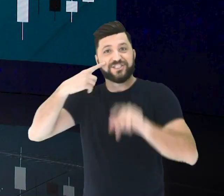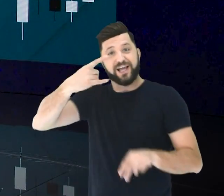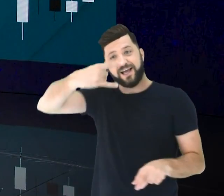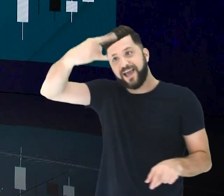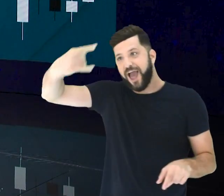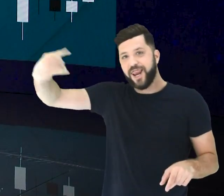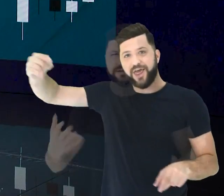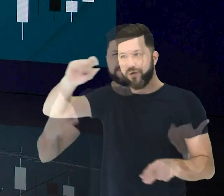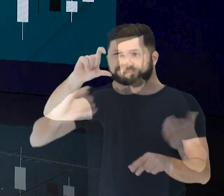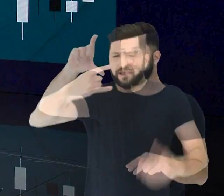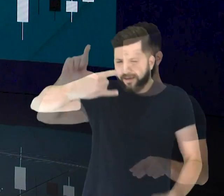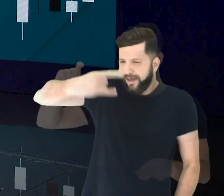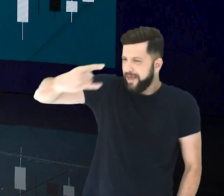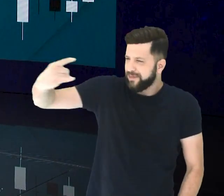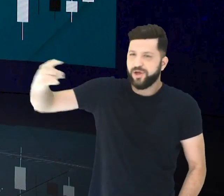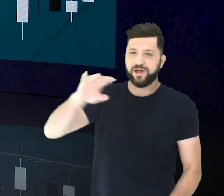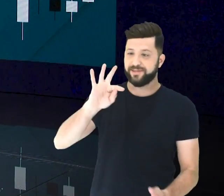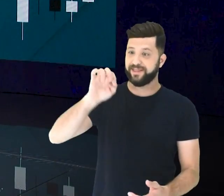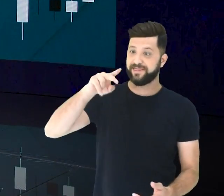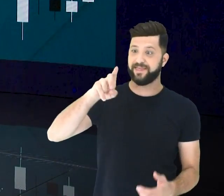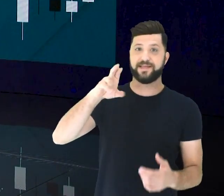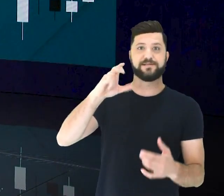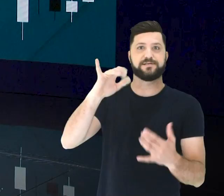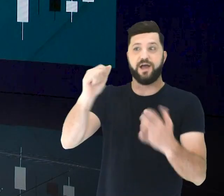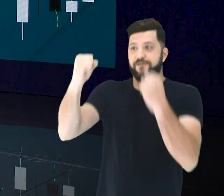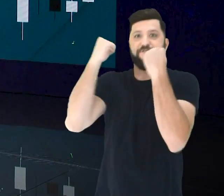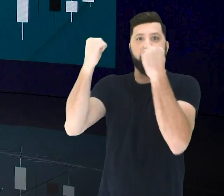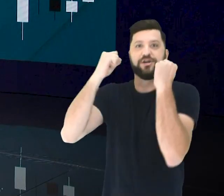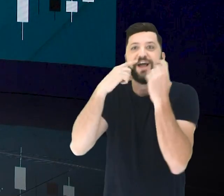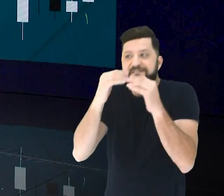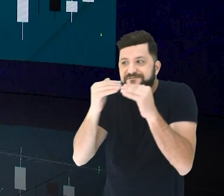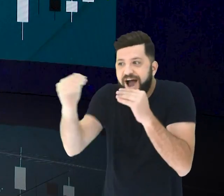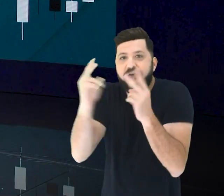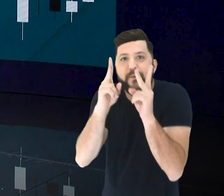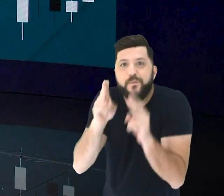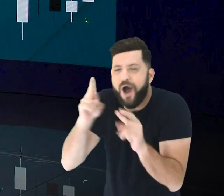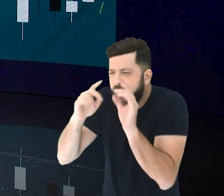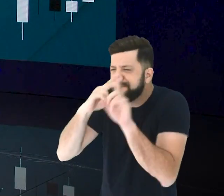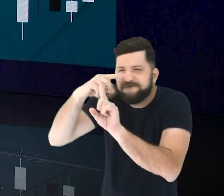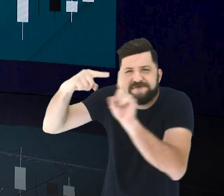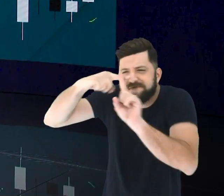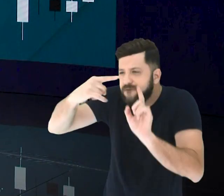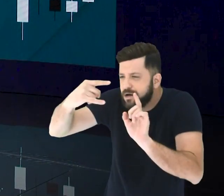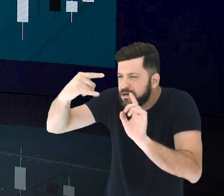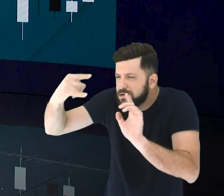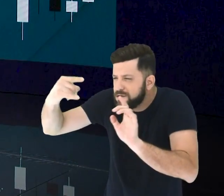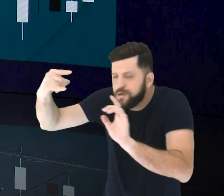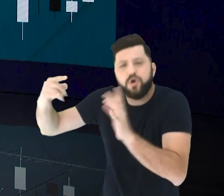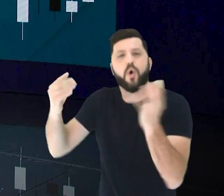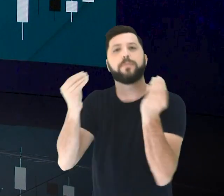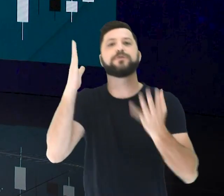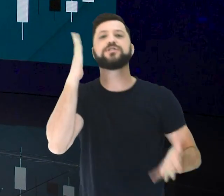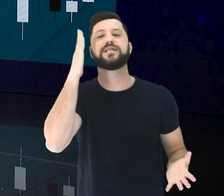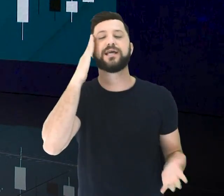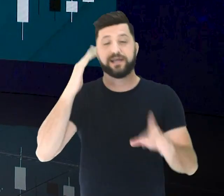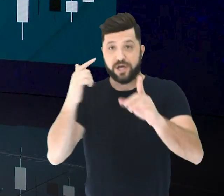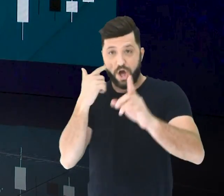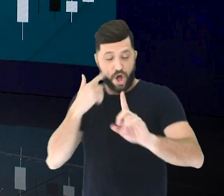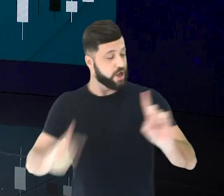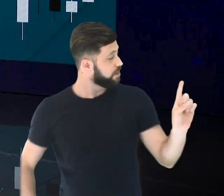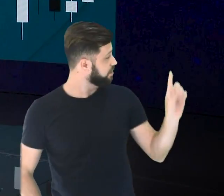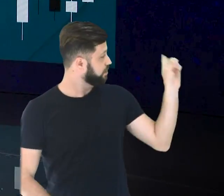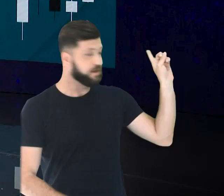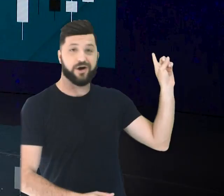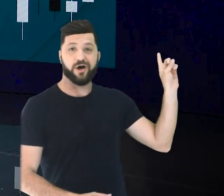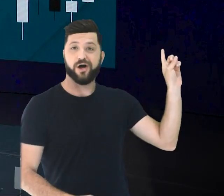né O que que eu entendo de tendência o que que eu chamo de um cheiro forte porque a noite tendência esse que andou aqui ó esse último quem do do gráfico aqui tem onde eu tenho um que